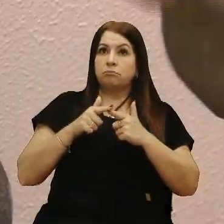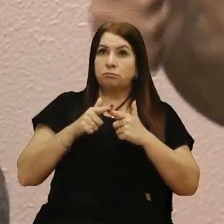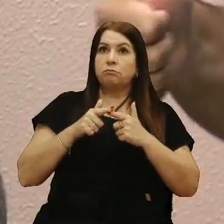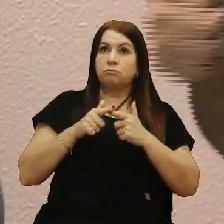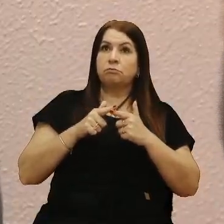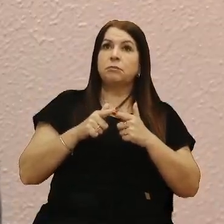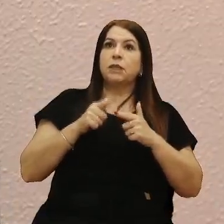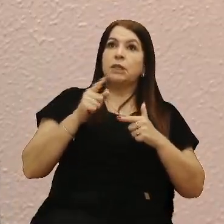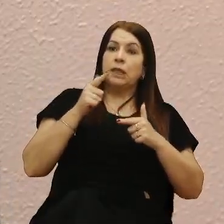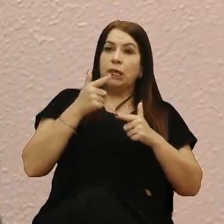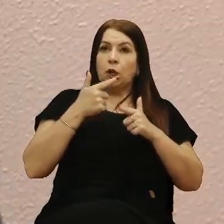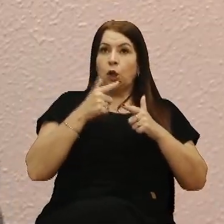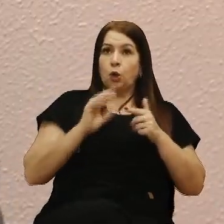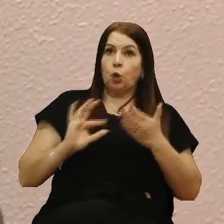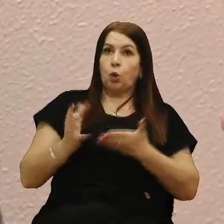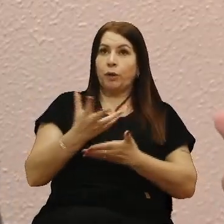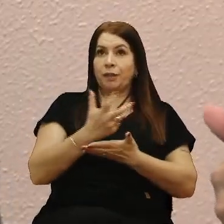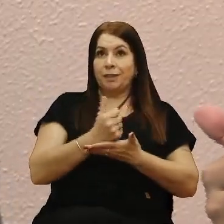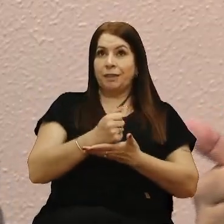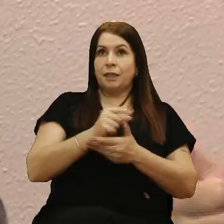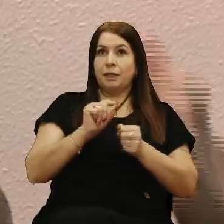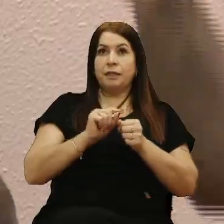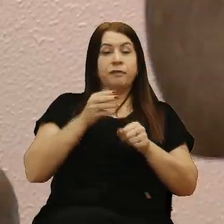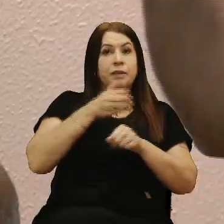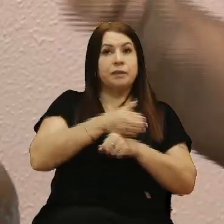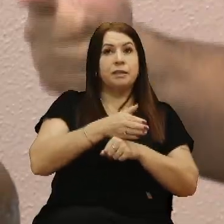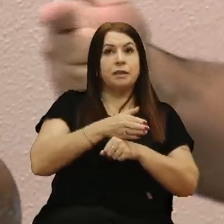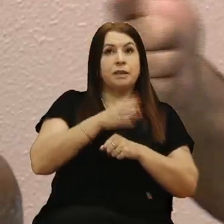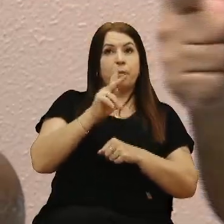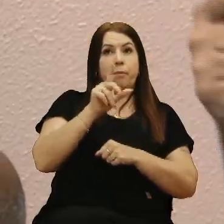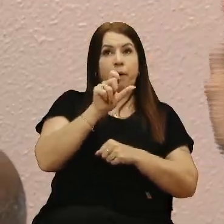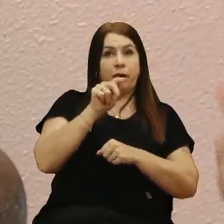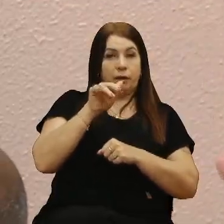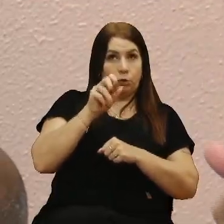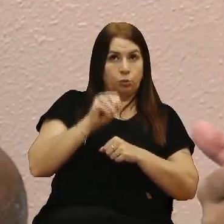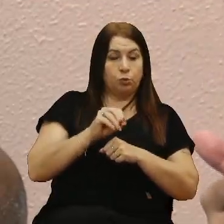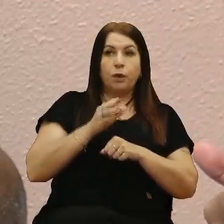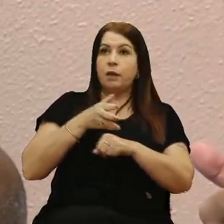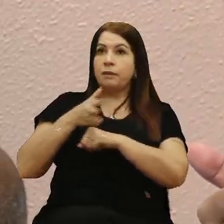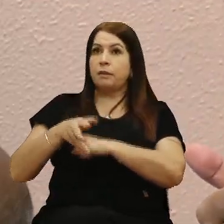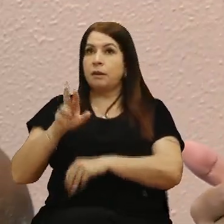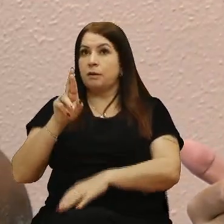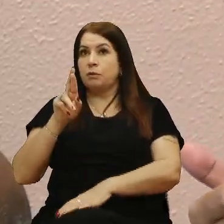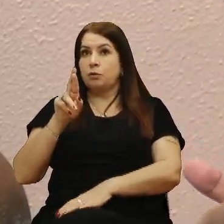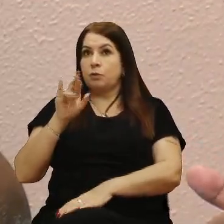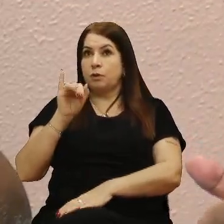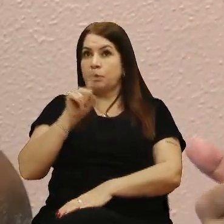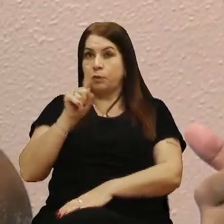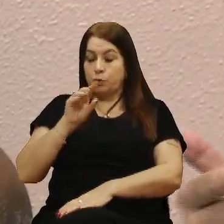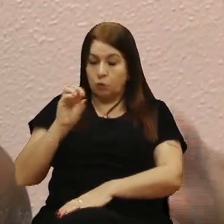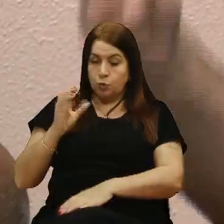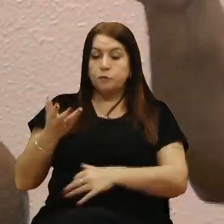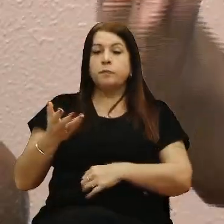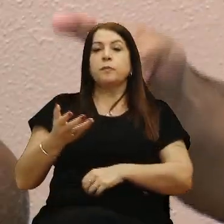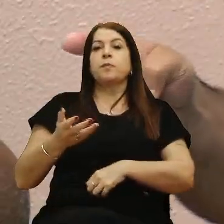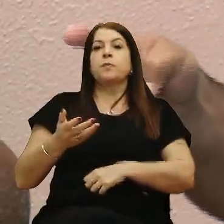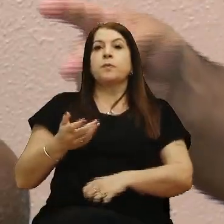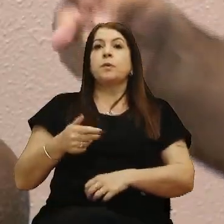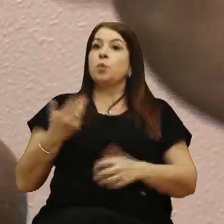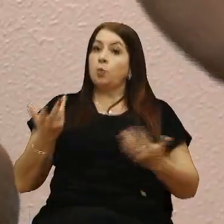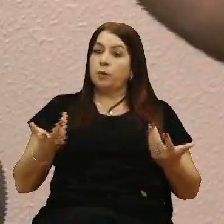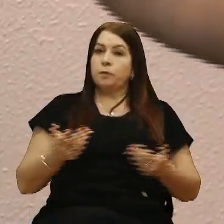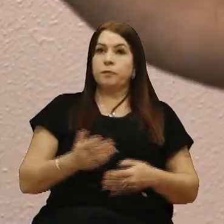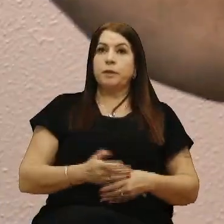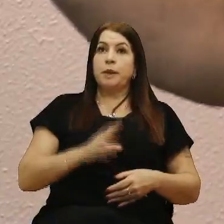a Codeca que está fazendo a entrada do Planalto, é a Codeca que está fazendo a entrada do Risso.